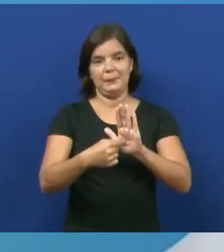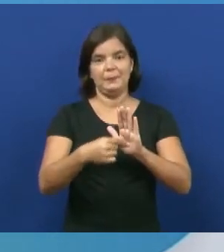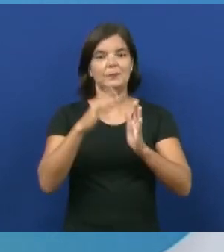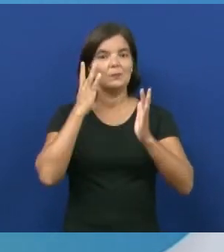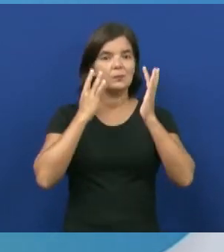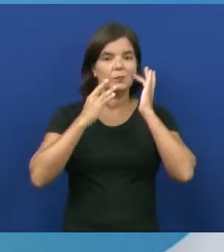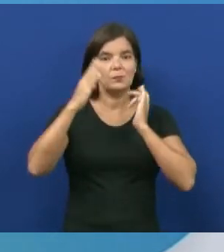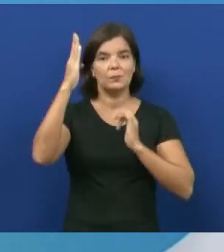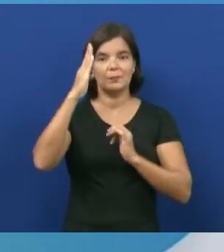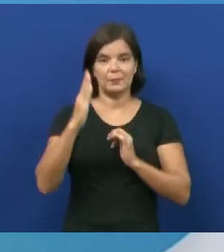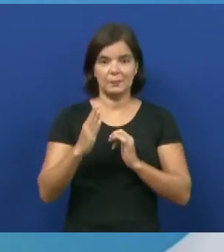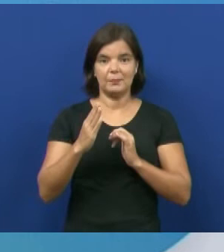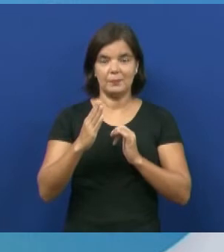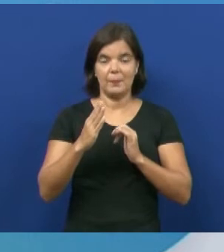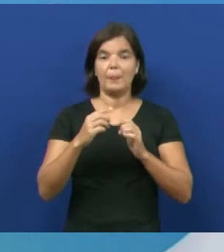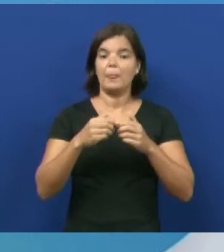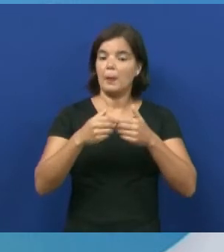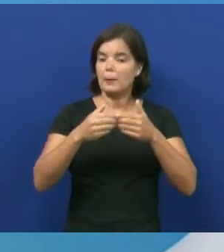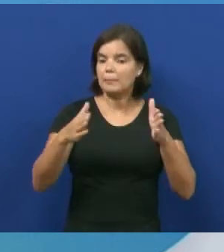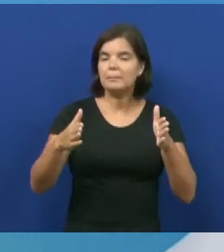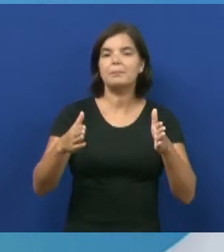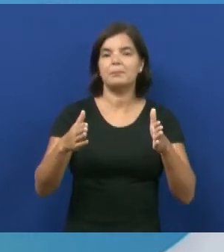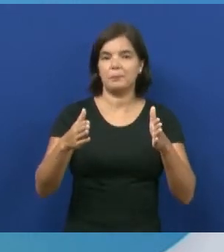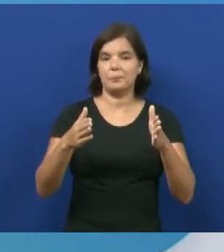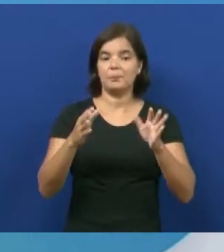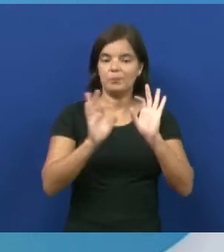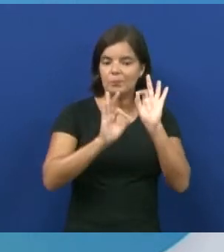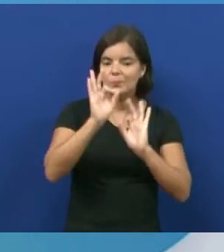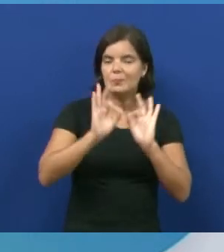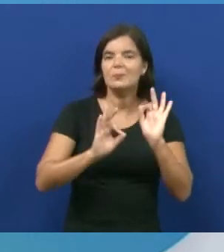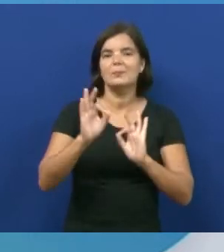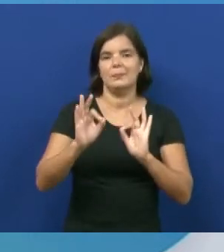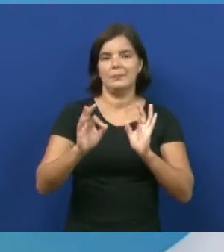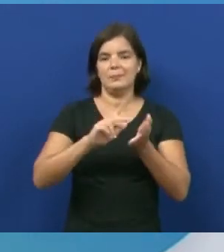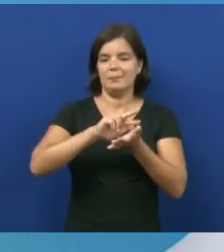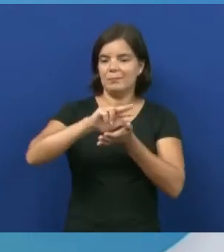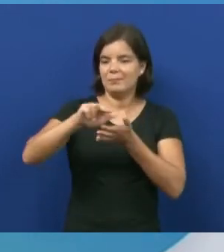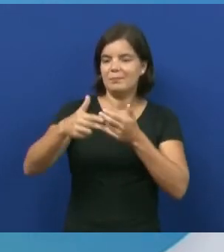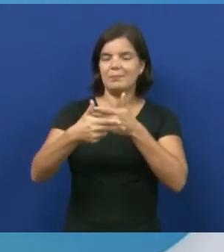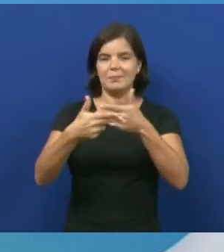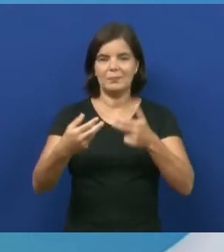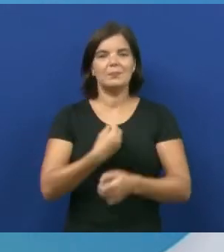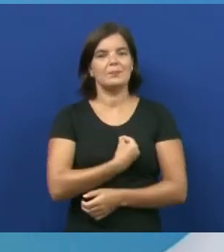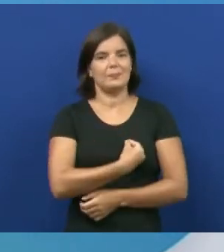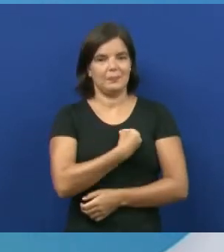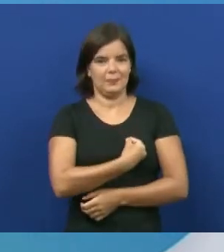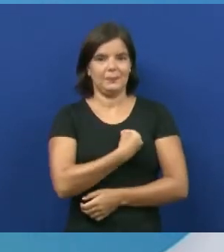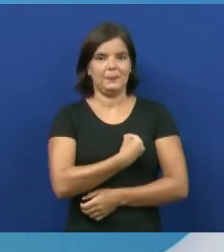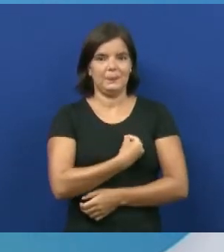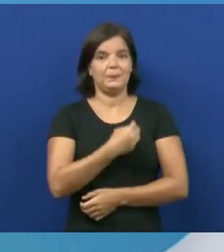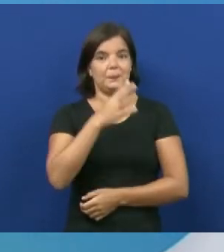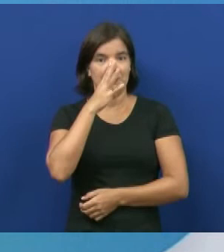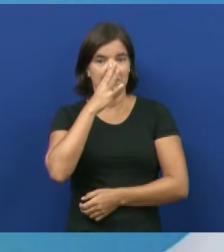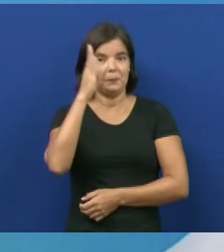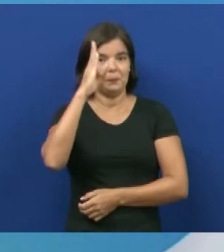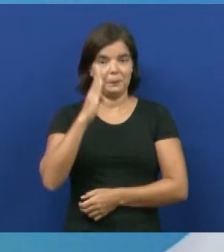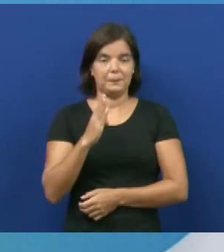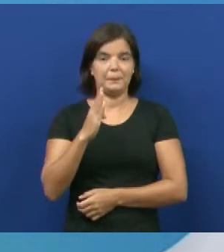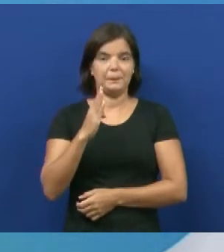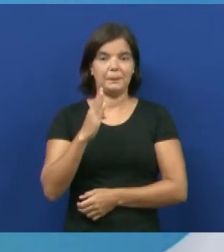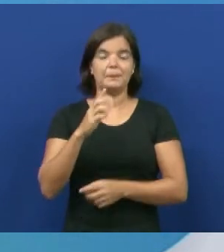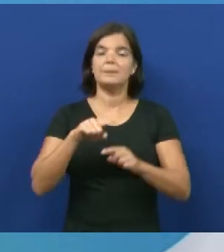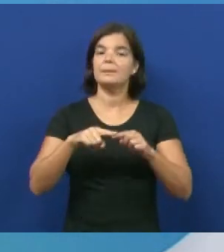no teatro brasileiro. Ele rompeu com muitas estéticas, ele rompeu com muitos espetáculos que nós vivíamos e vivenciávamos no Brasil até